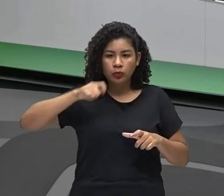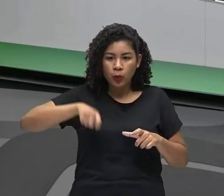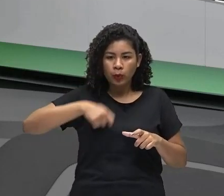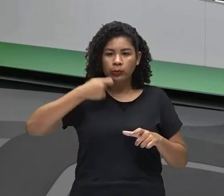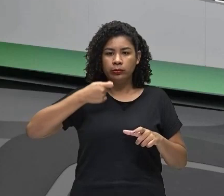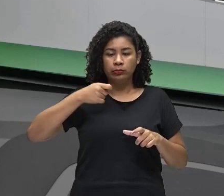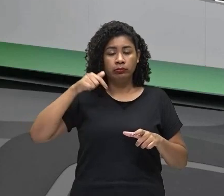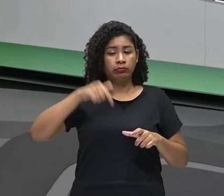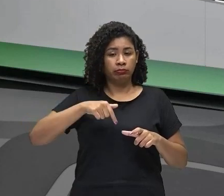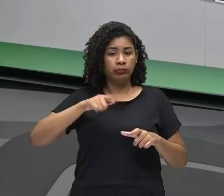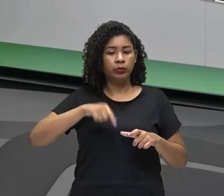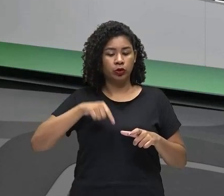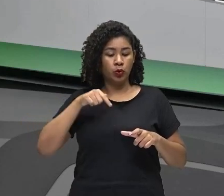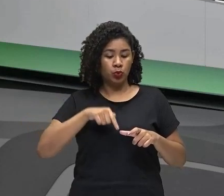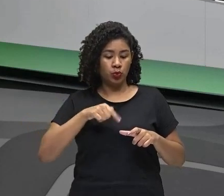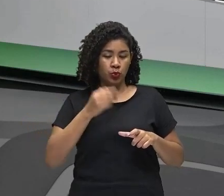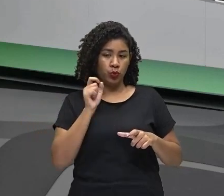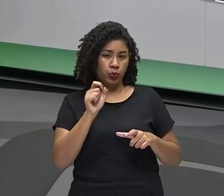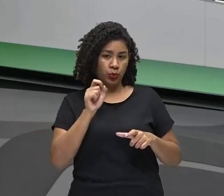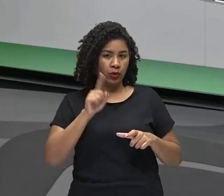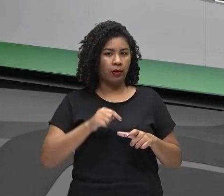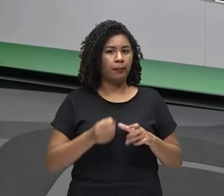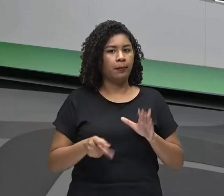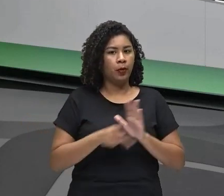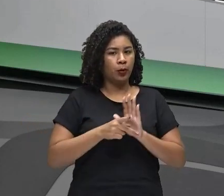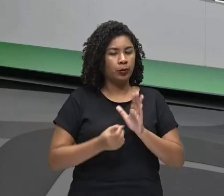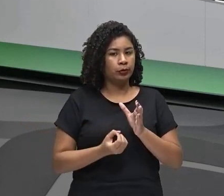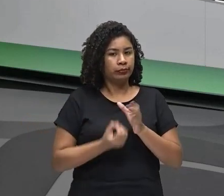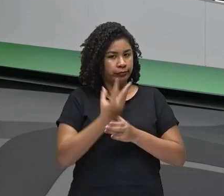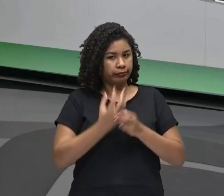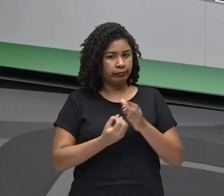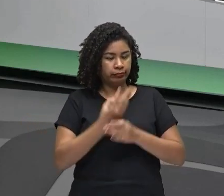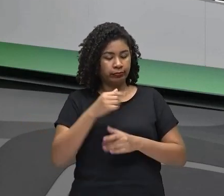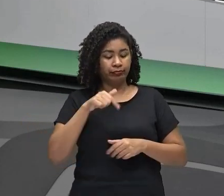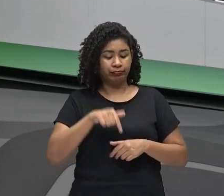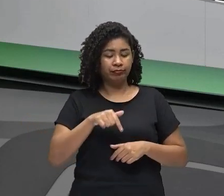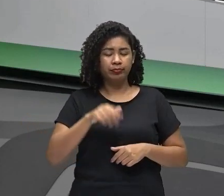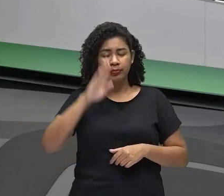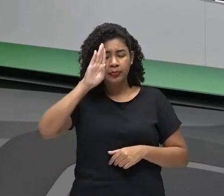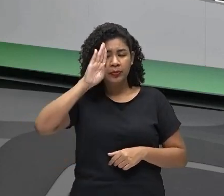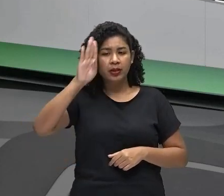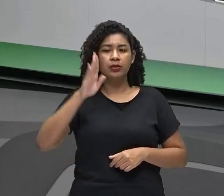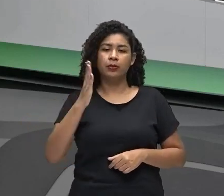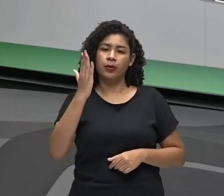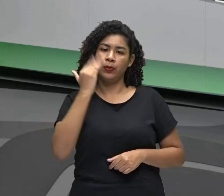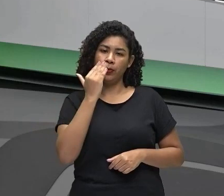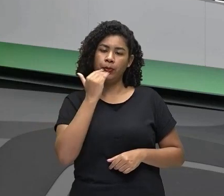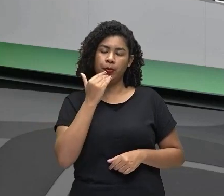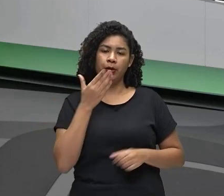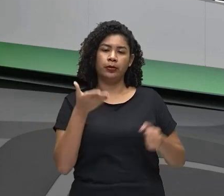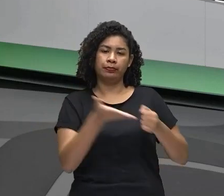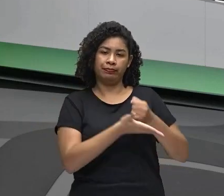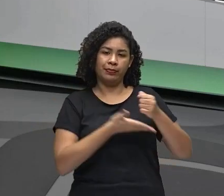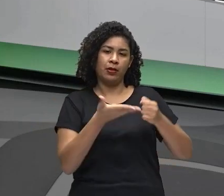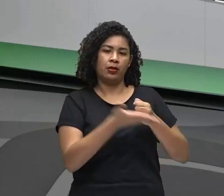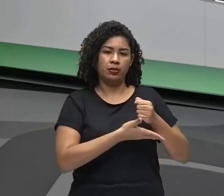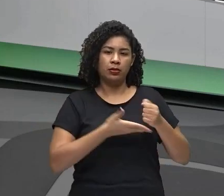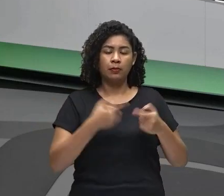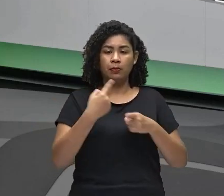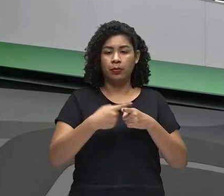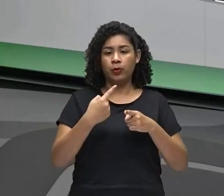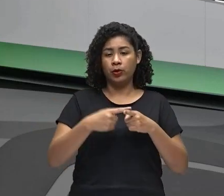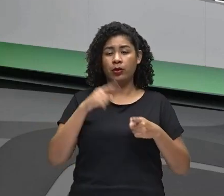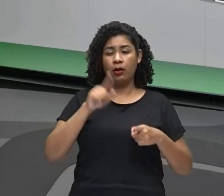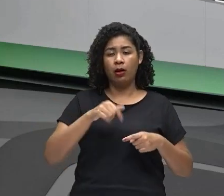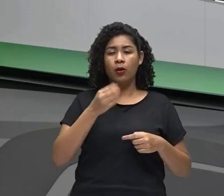seres produtores, né? Que, como nós falamos anteriormente, são a base dessa cadeia alimentar, porque eles estão servindo de alimento não